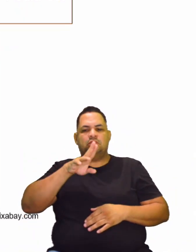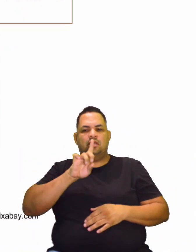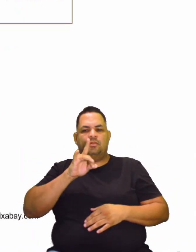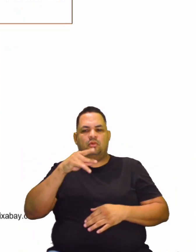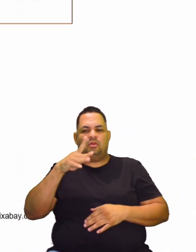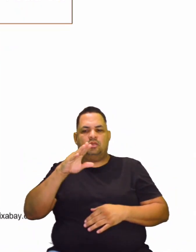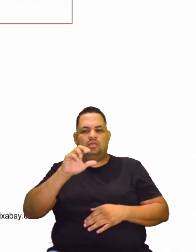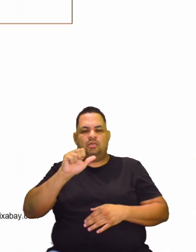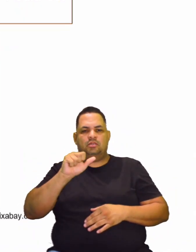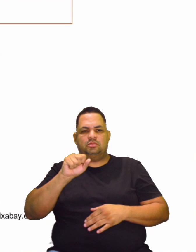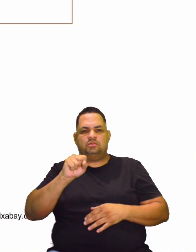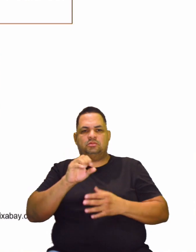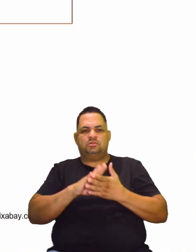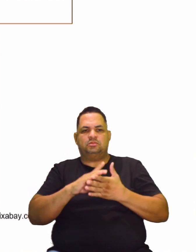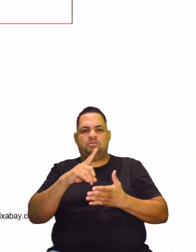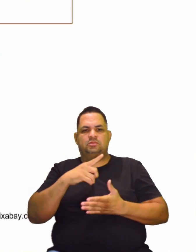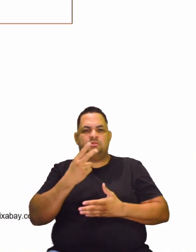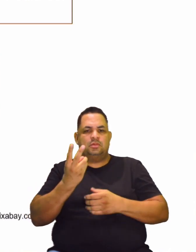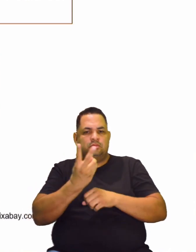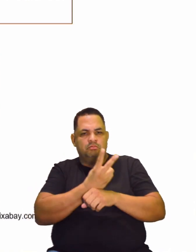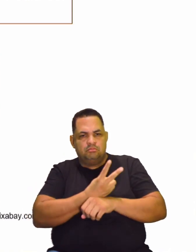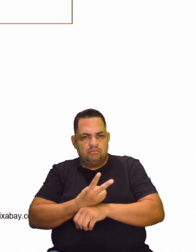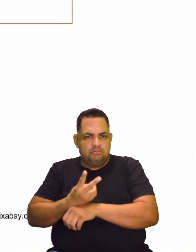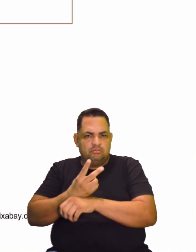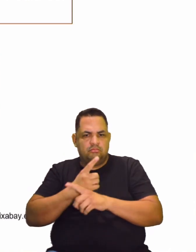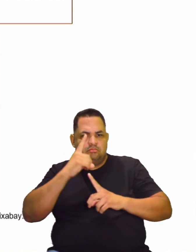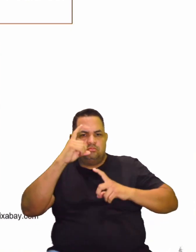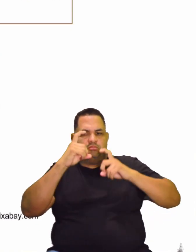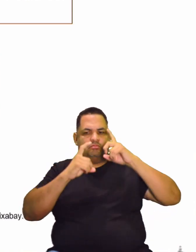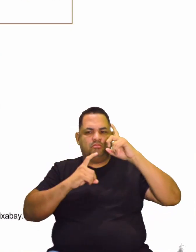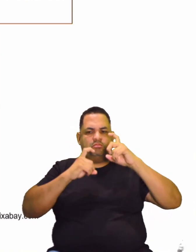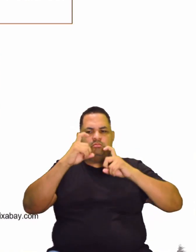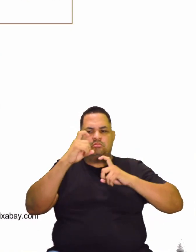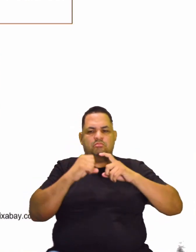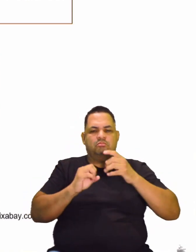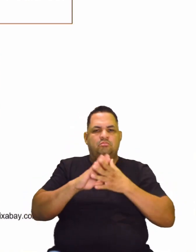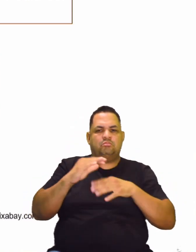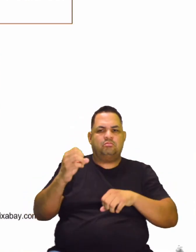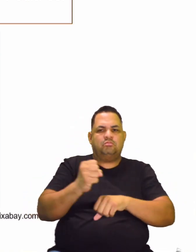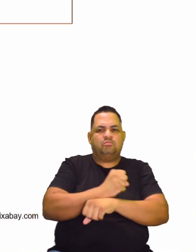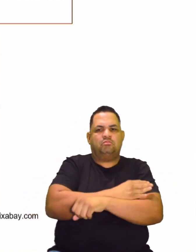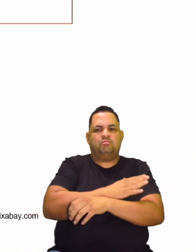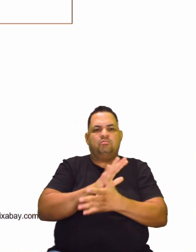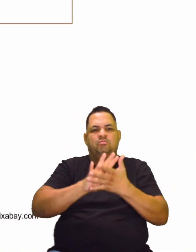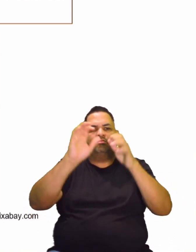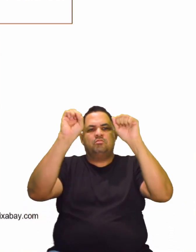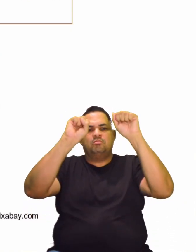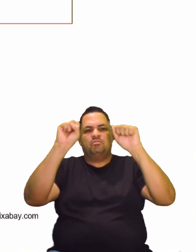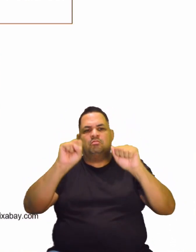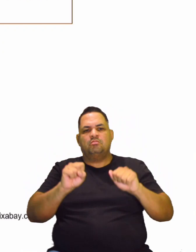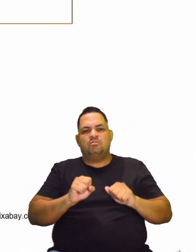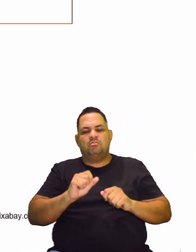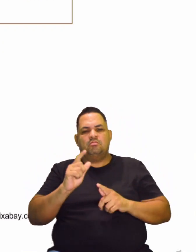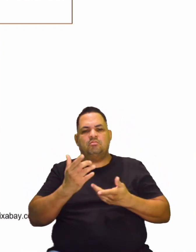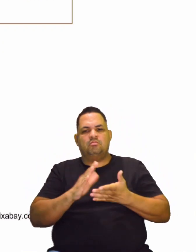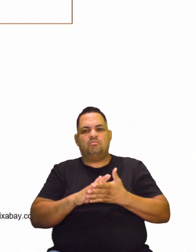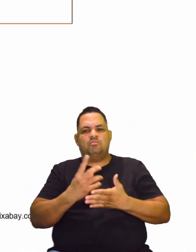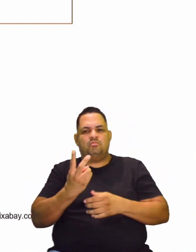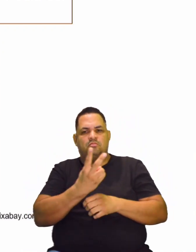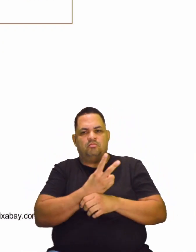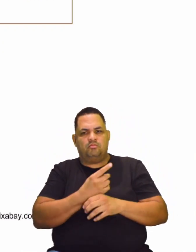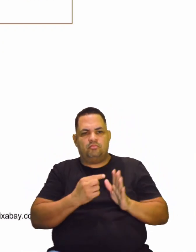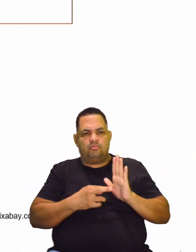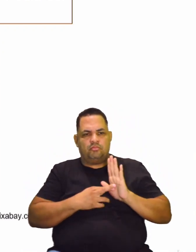Então, havia essa busca pela expressividade das emoções, né, nas esculturas. Então, eles buscavam